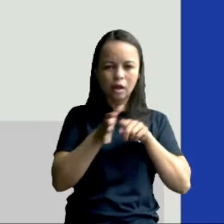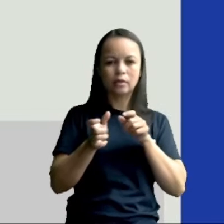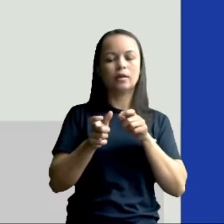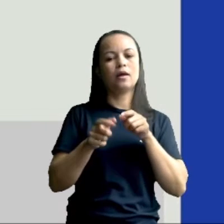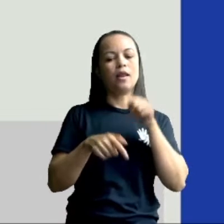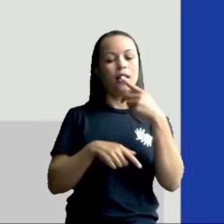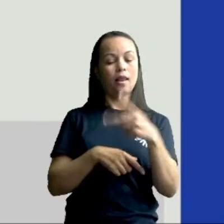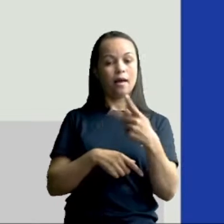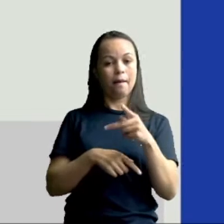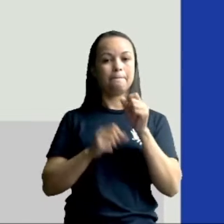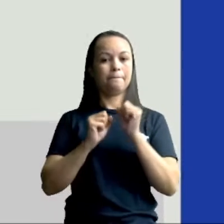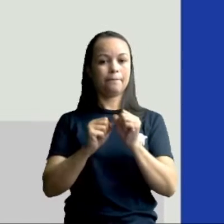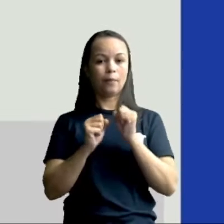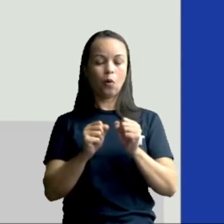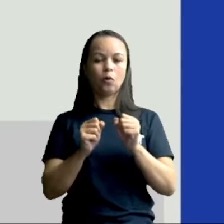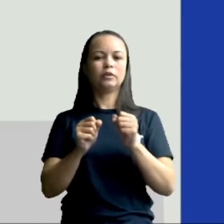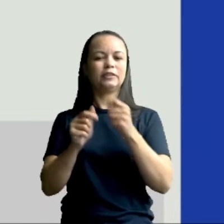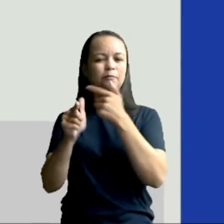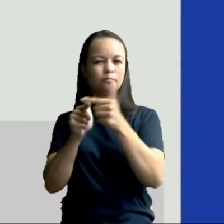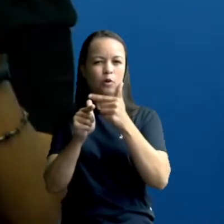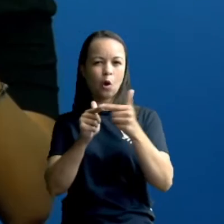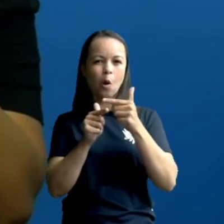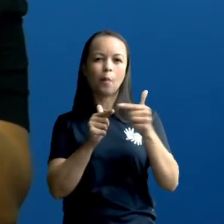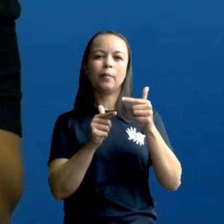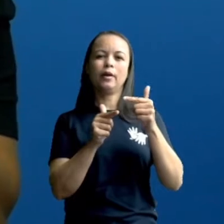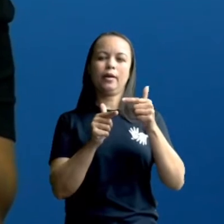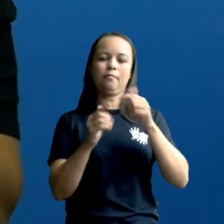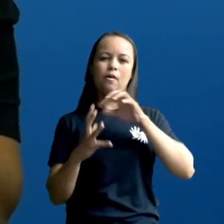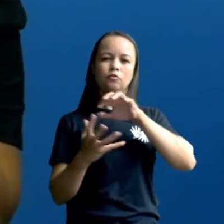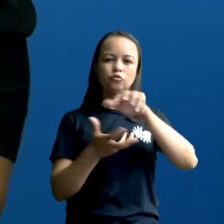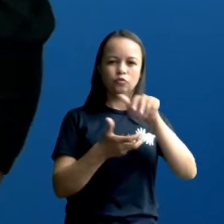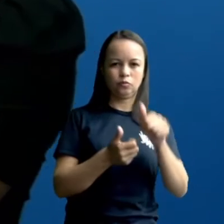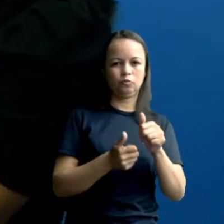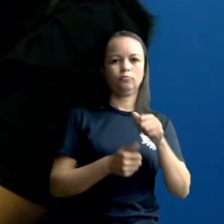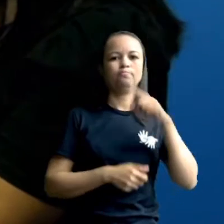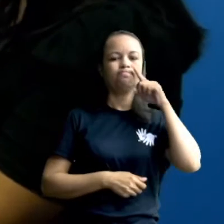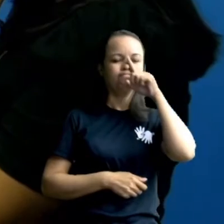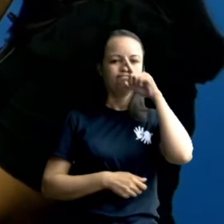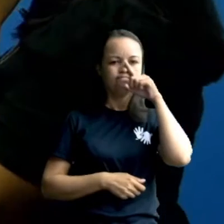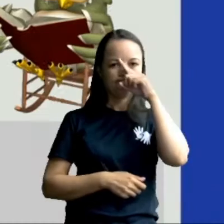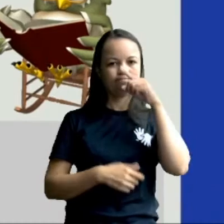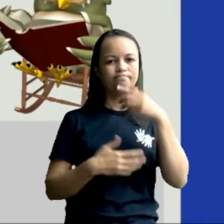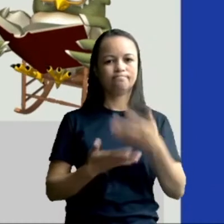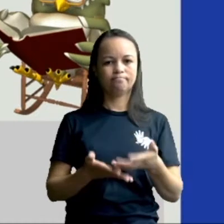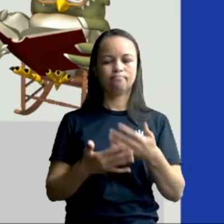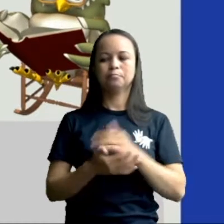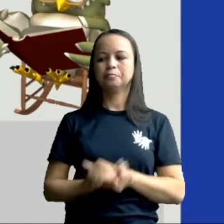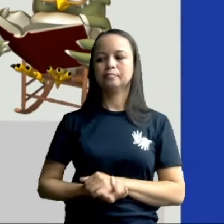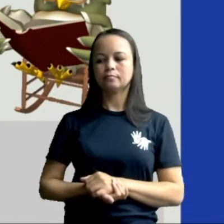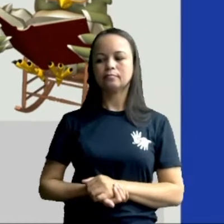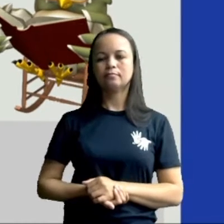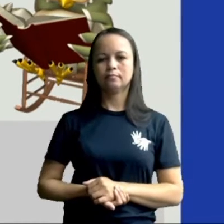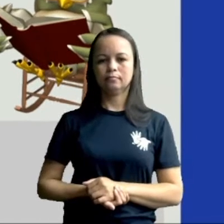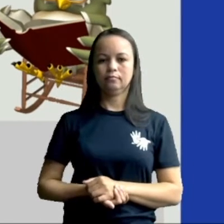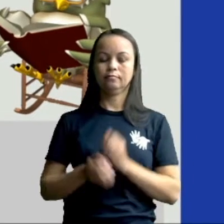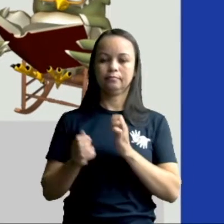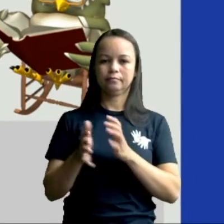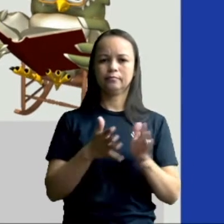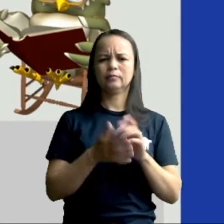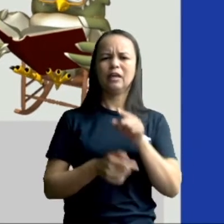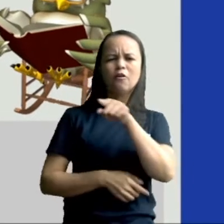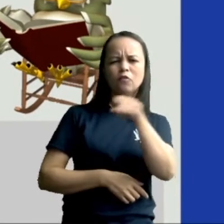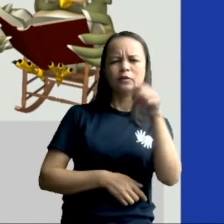pode causar danos e impactos ambientais seríssimos. Vamos lá, continuando a nossa aula.